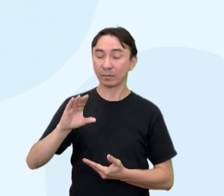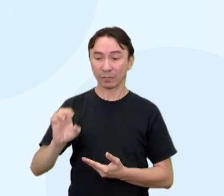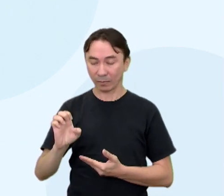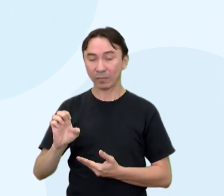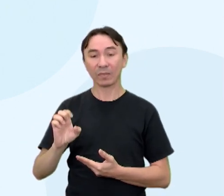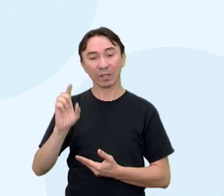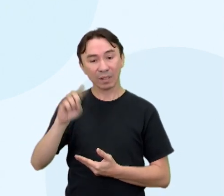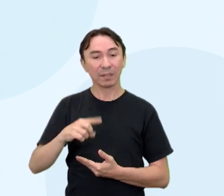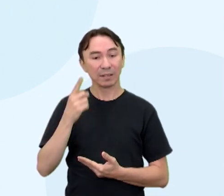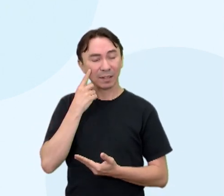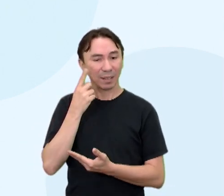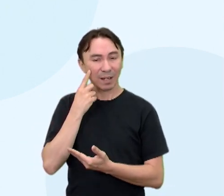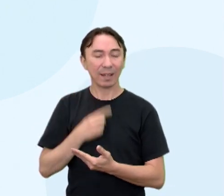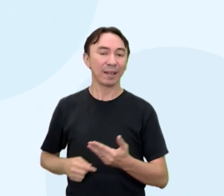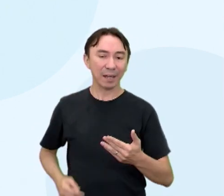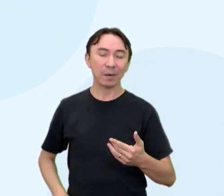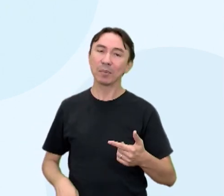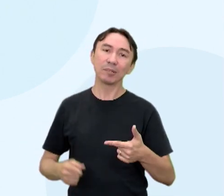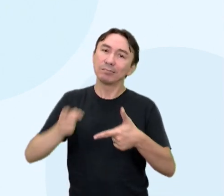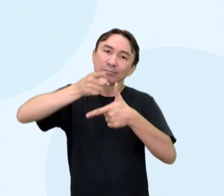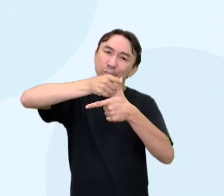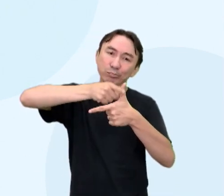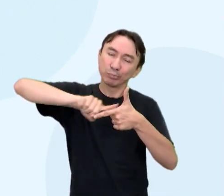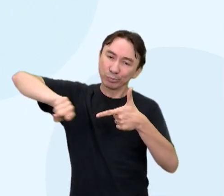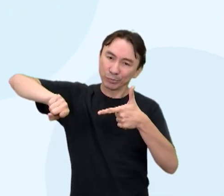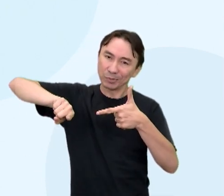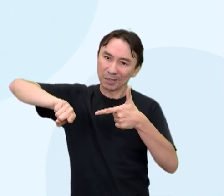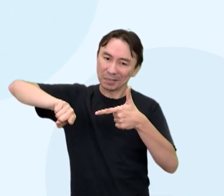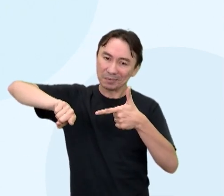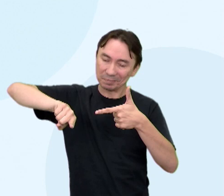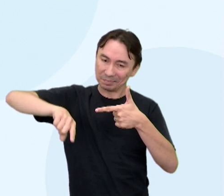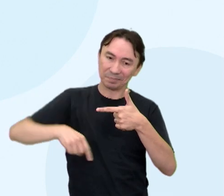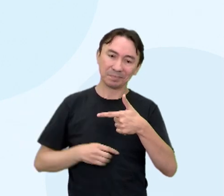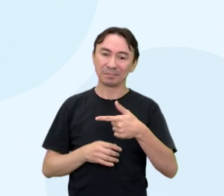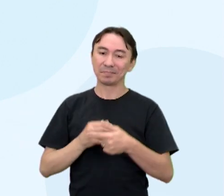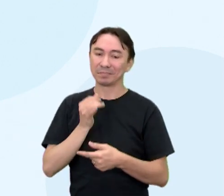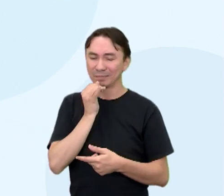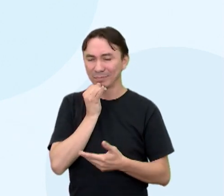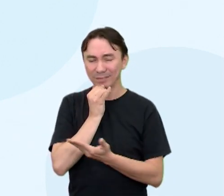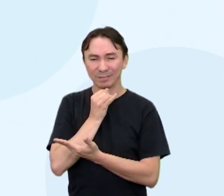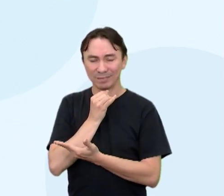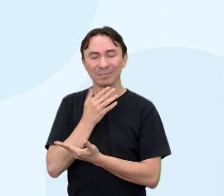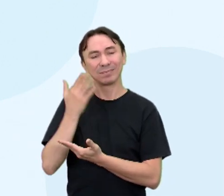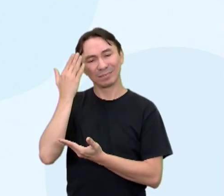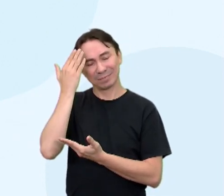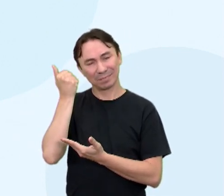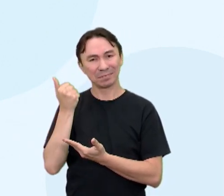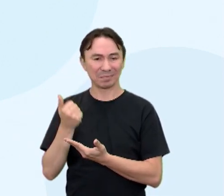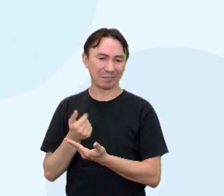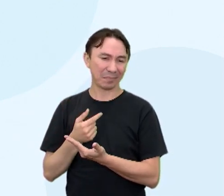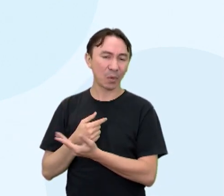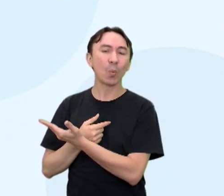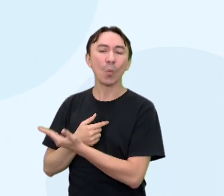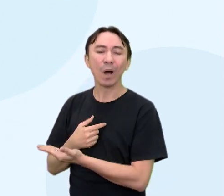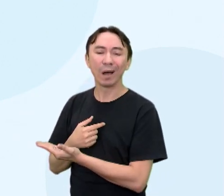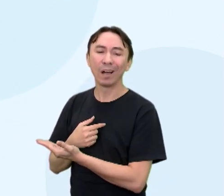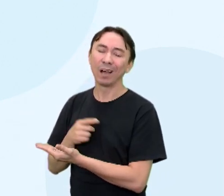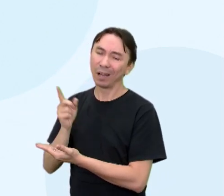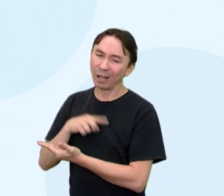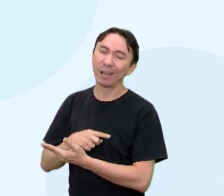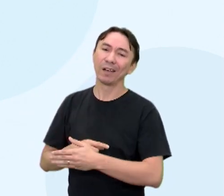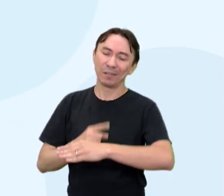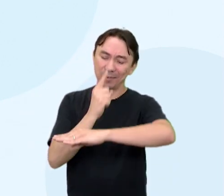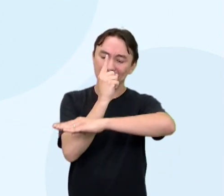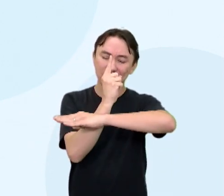trabalhou muito isso aí nos anos finais, então, ó, isso aí já indica o quê? Já indica uma fração, né? Toda fração ela terá